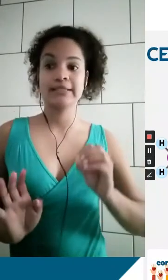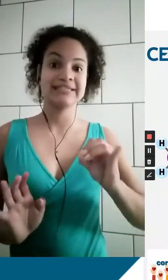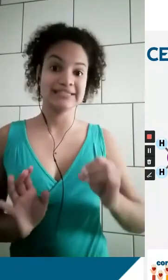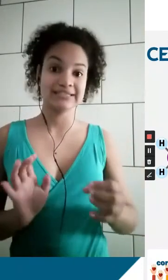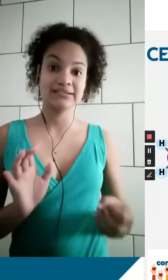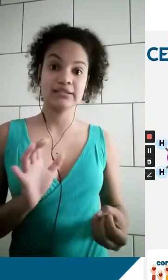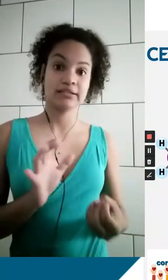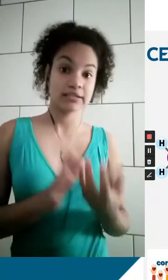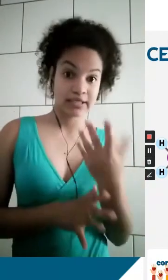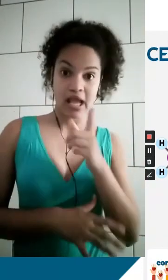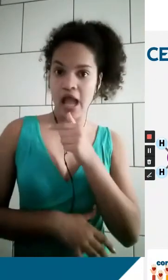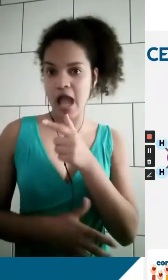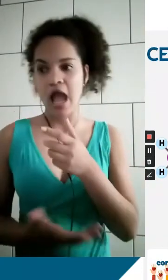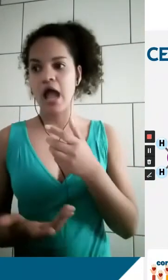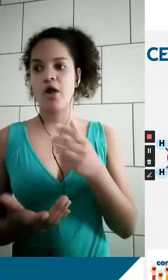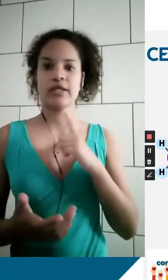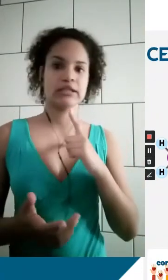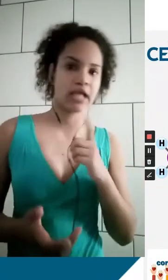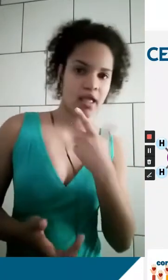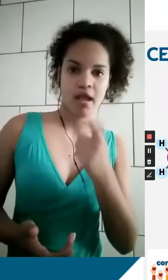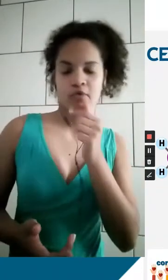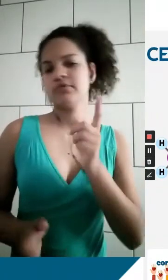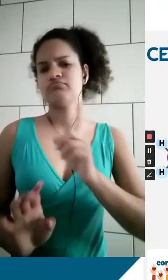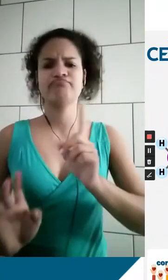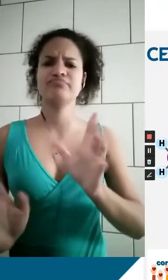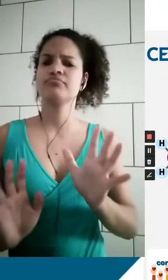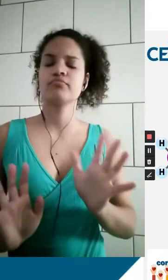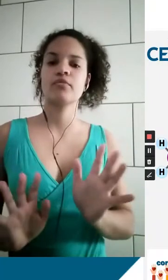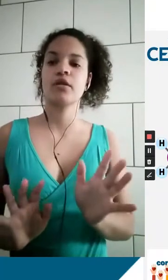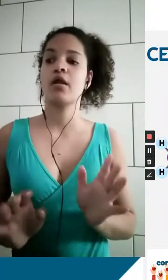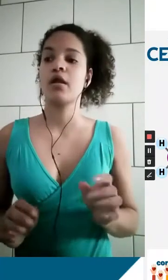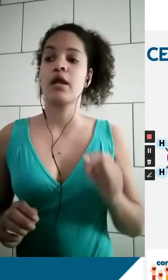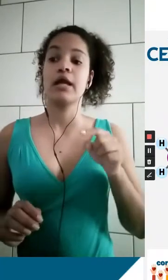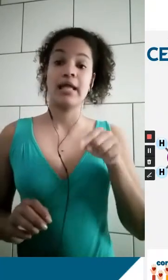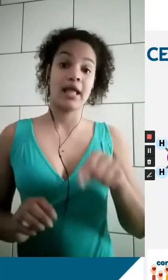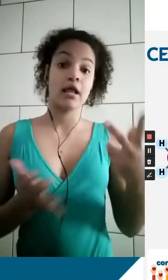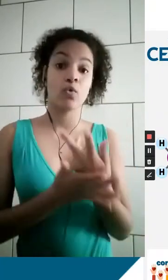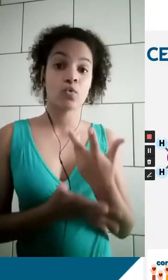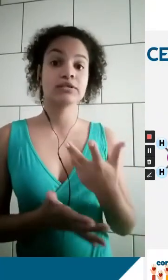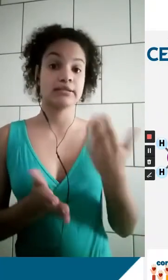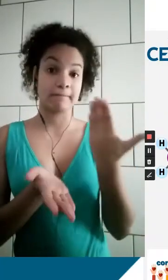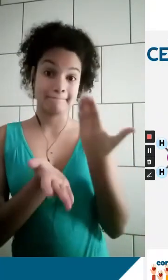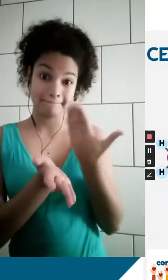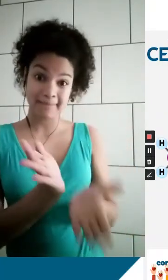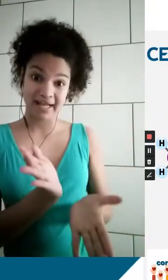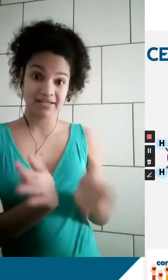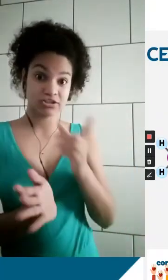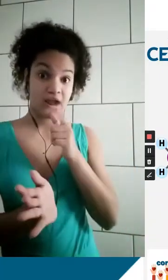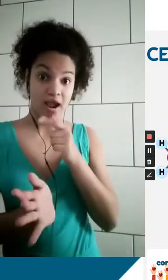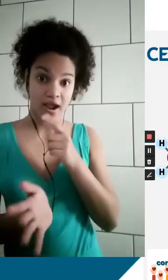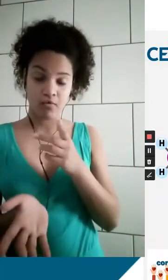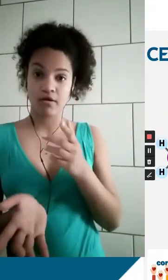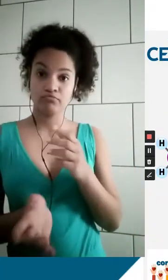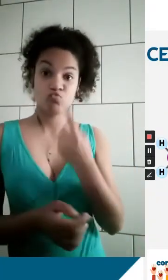geral, as macromoléculas são formadas a partir de um processo chamado de condensação ou desidratação. Perde-se molécula de água,